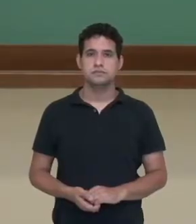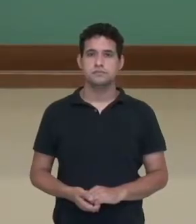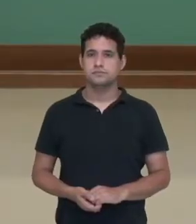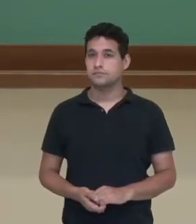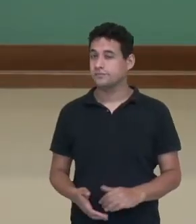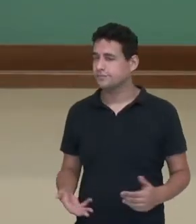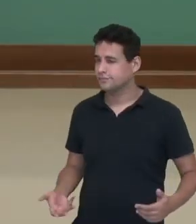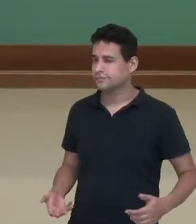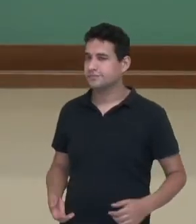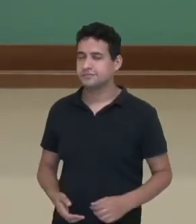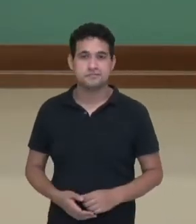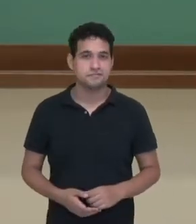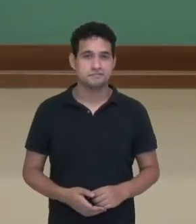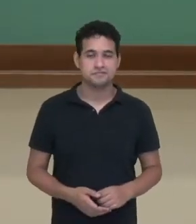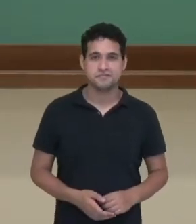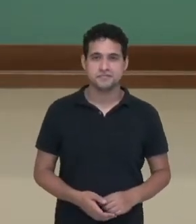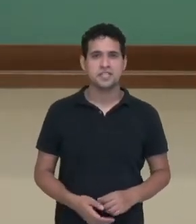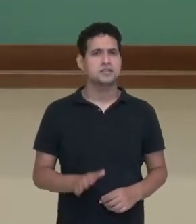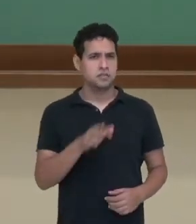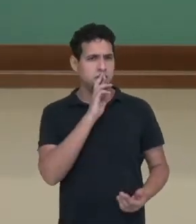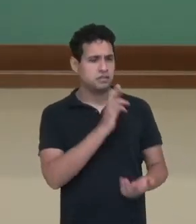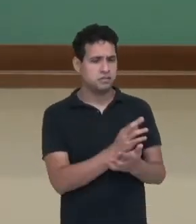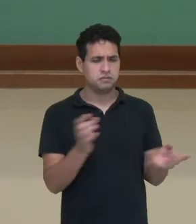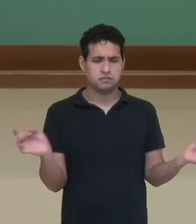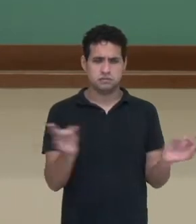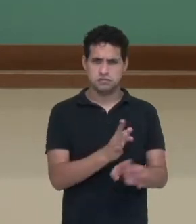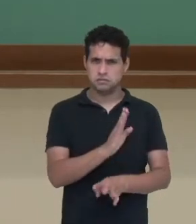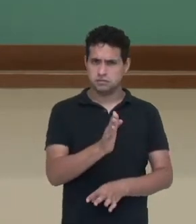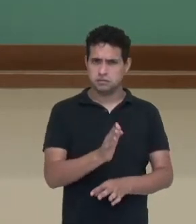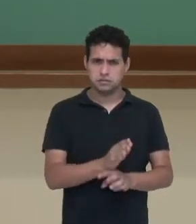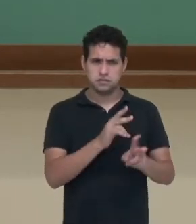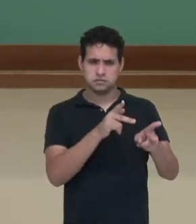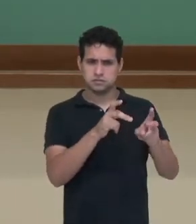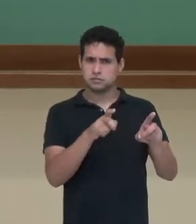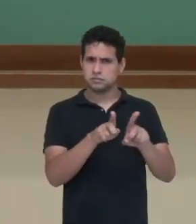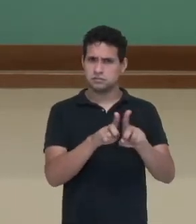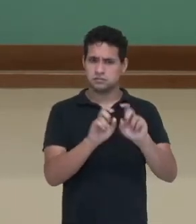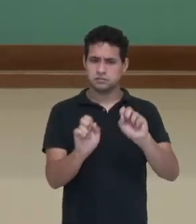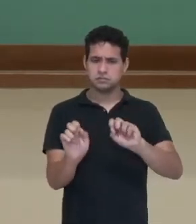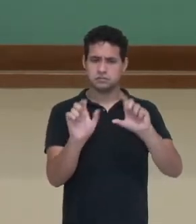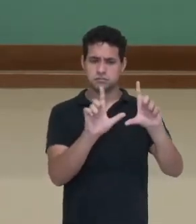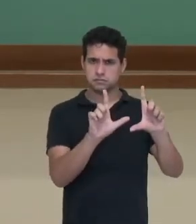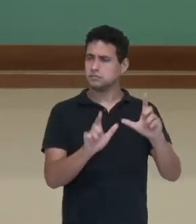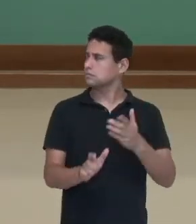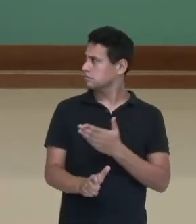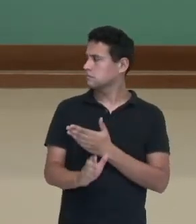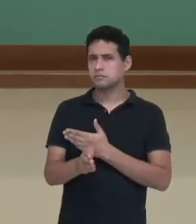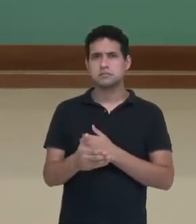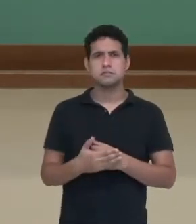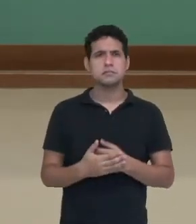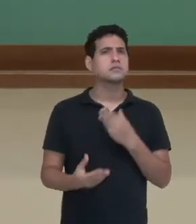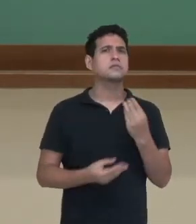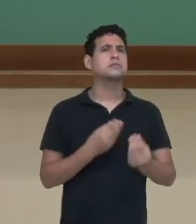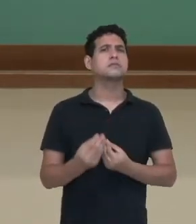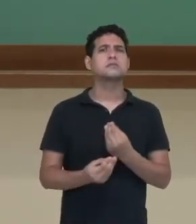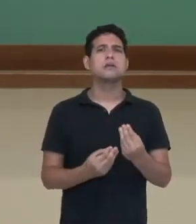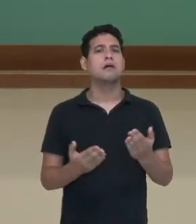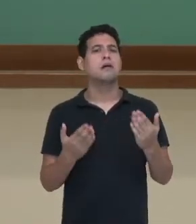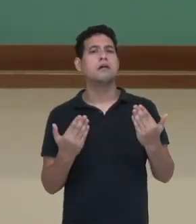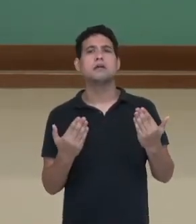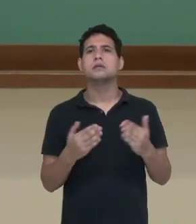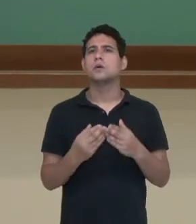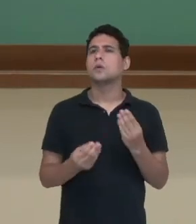E aí, chicos e chicas, responderam? Observaram as imagens aqui? Como que estava o clima? Vamos